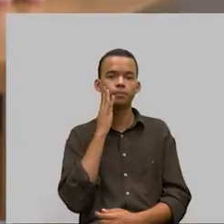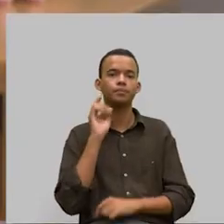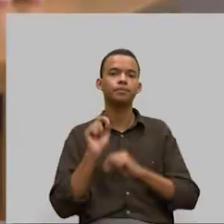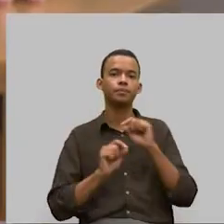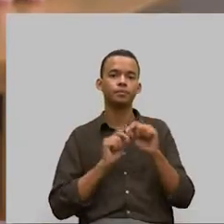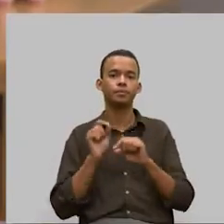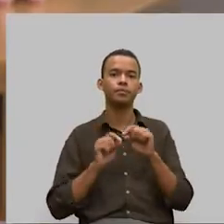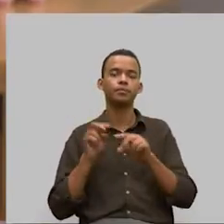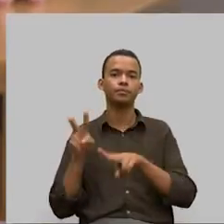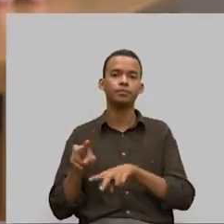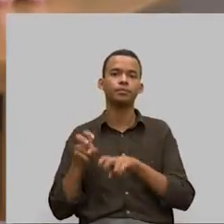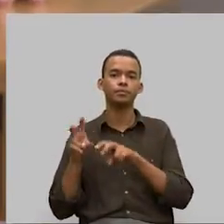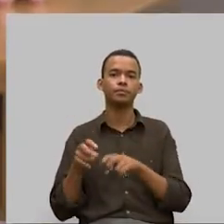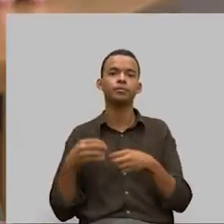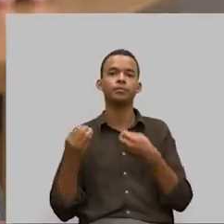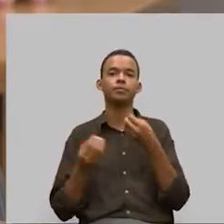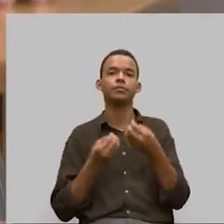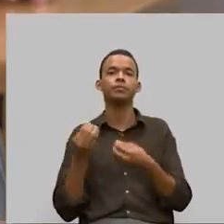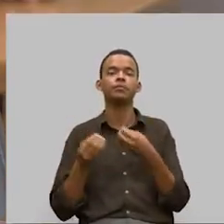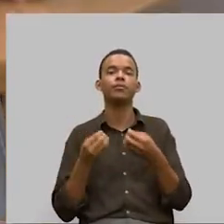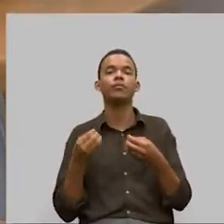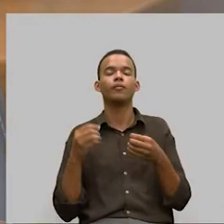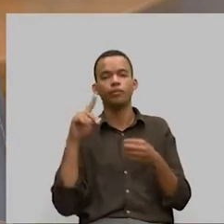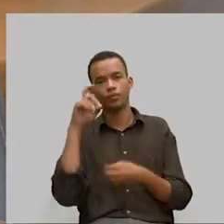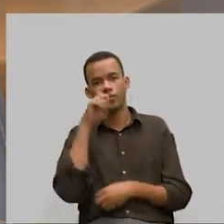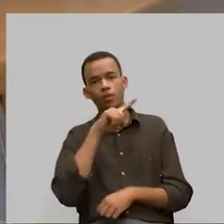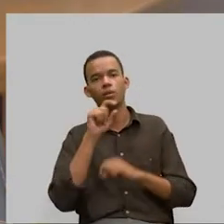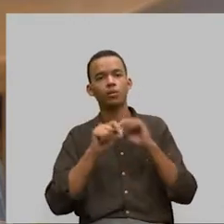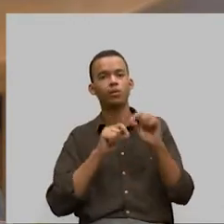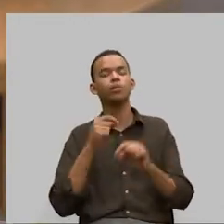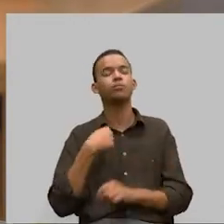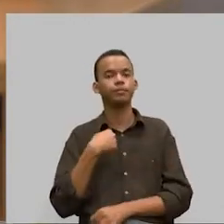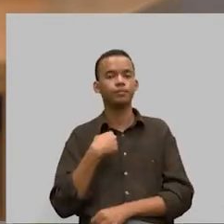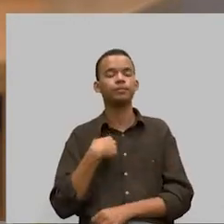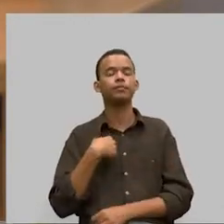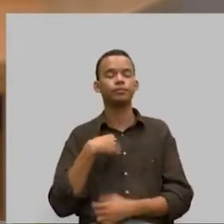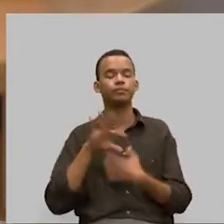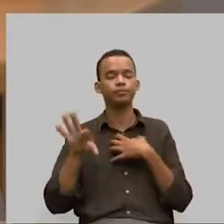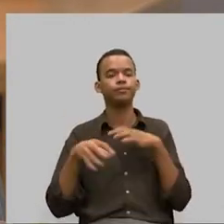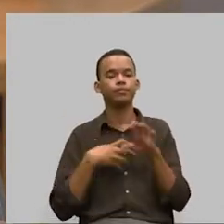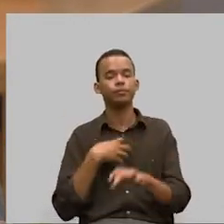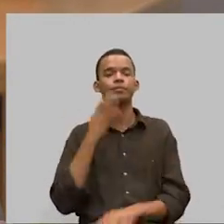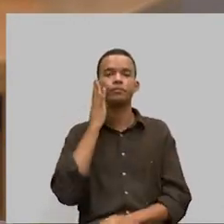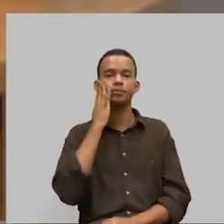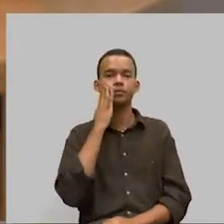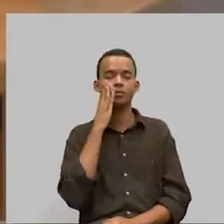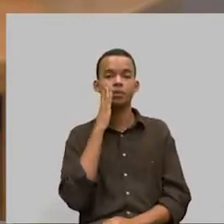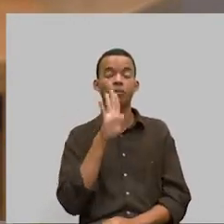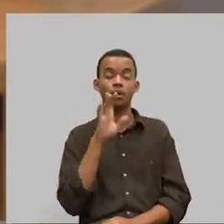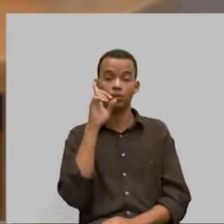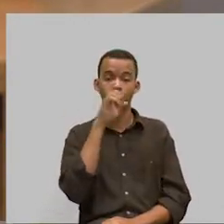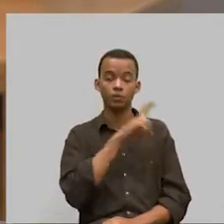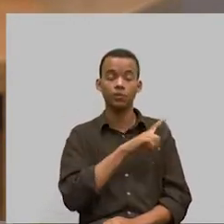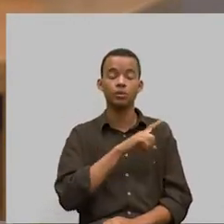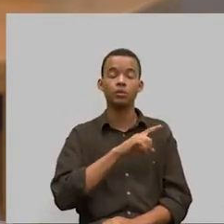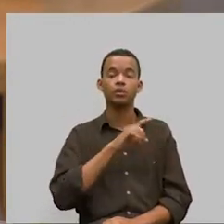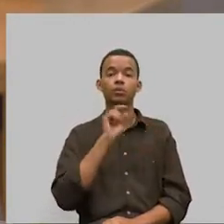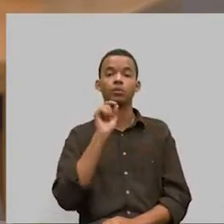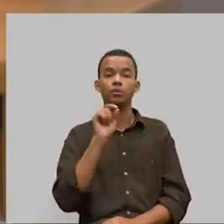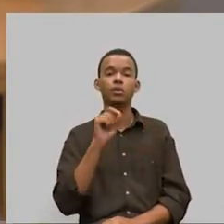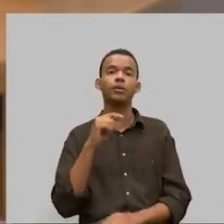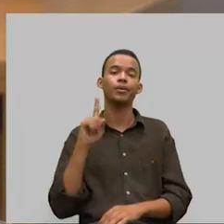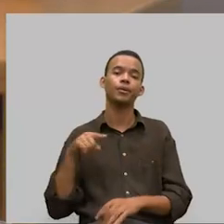agricultor e onde é o calo que dói mas a tristeza maior é saber que nós somos fruto de um processo de massacre